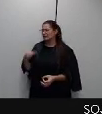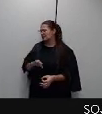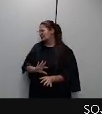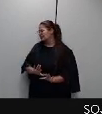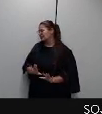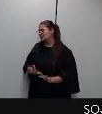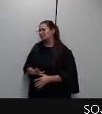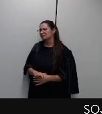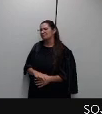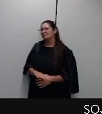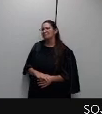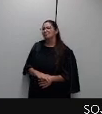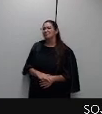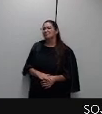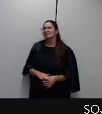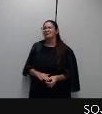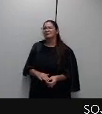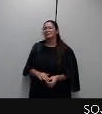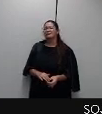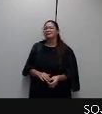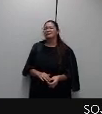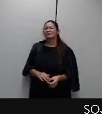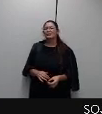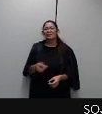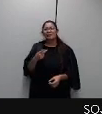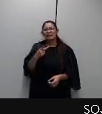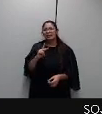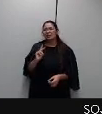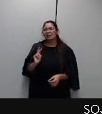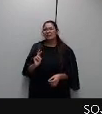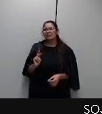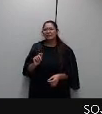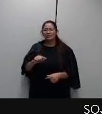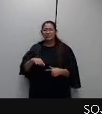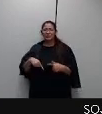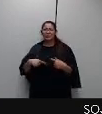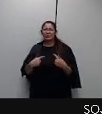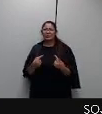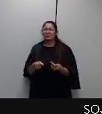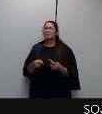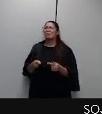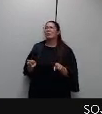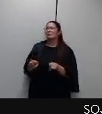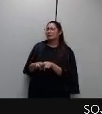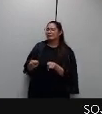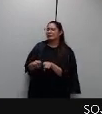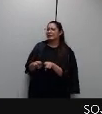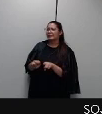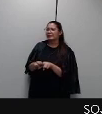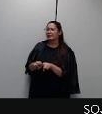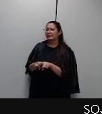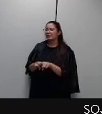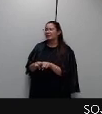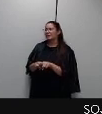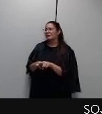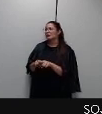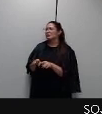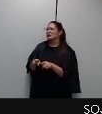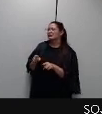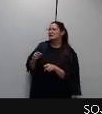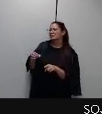não vou falar em outros foros também do Nordeste inclusivo